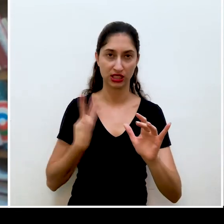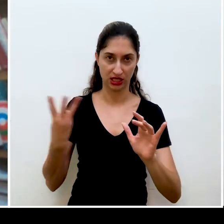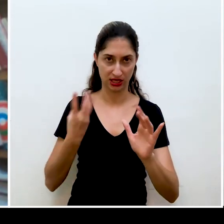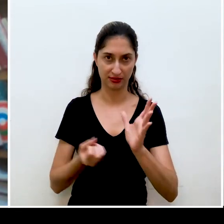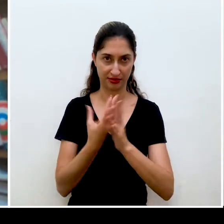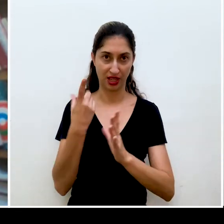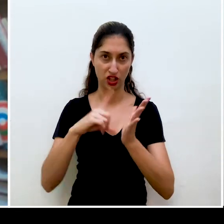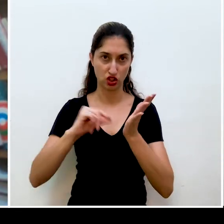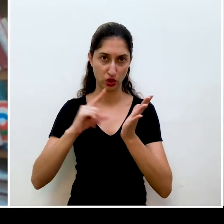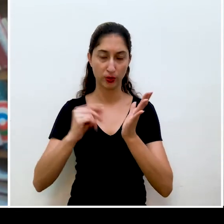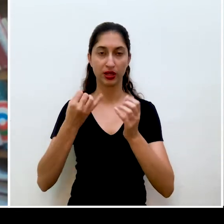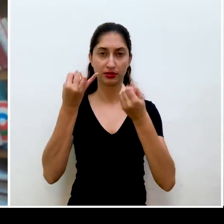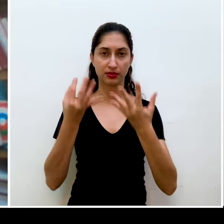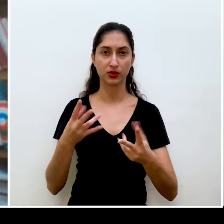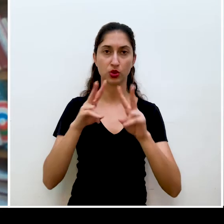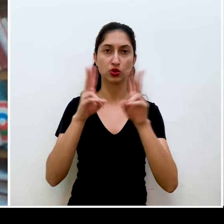Por que